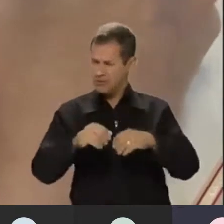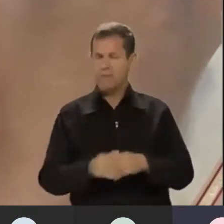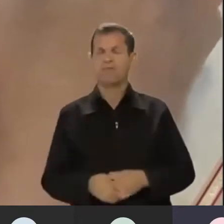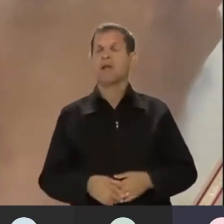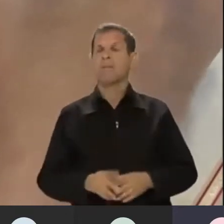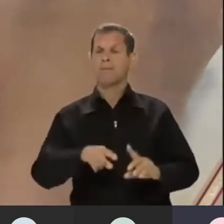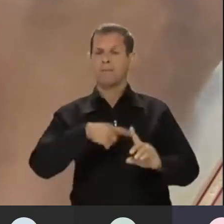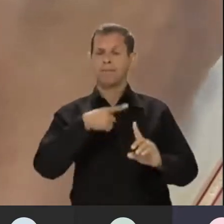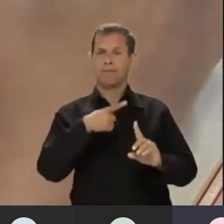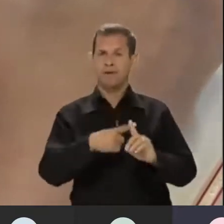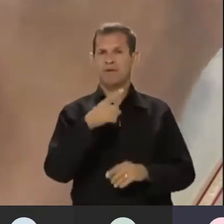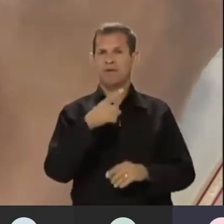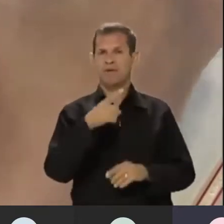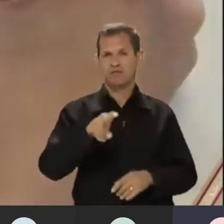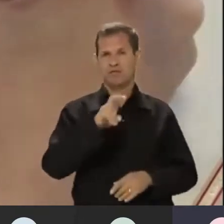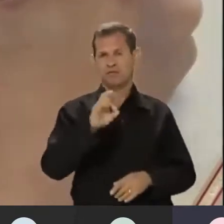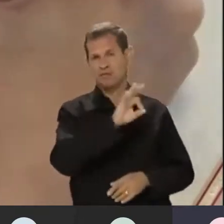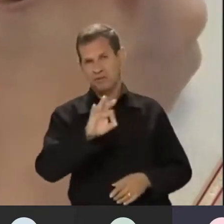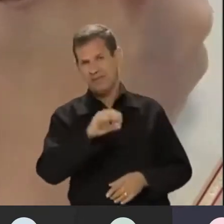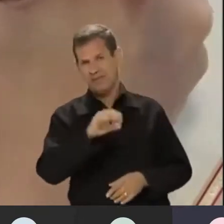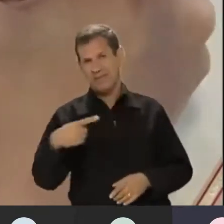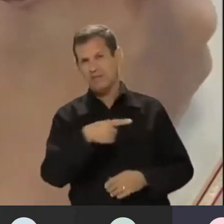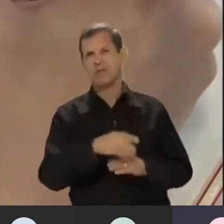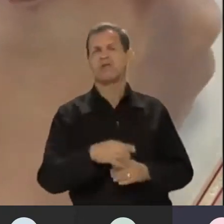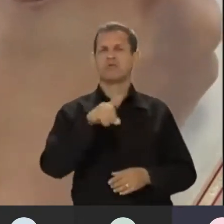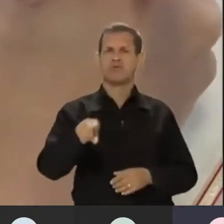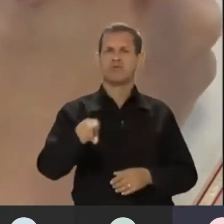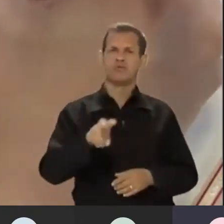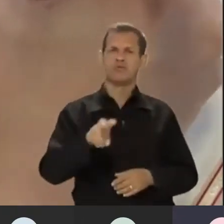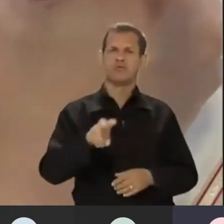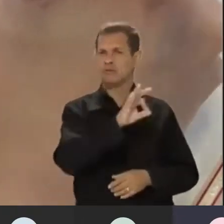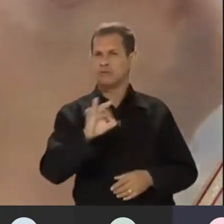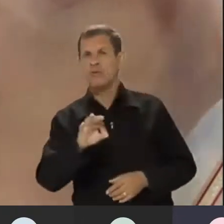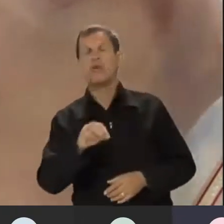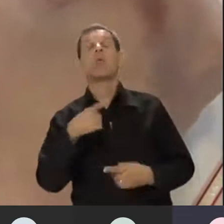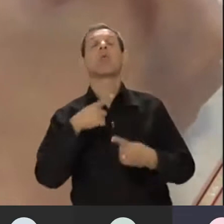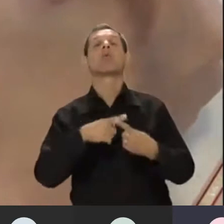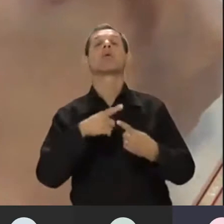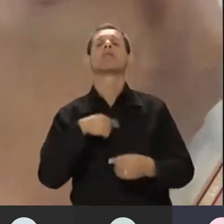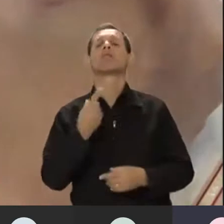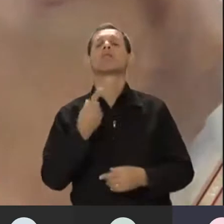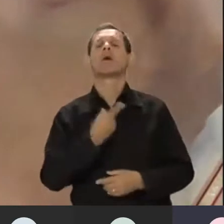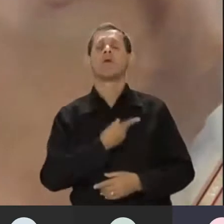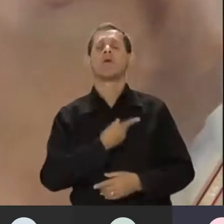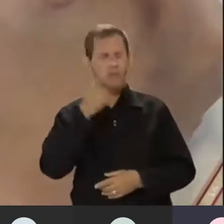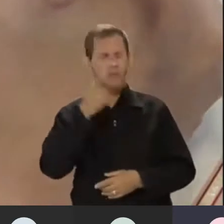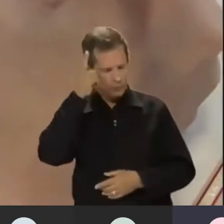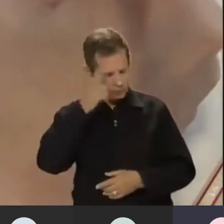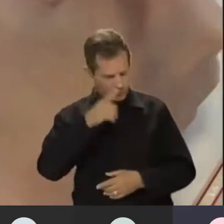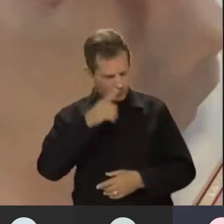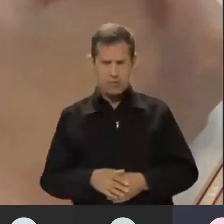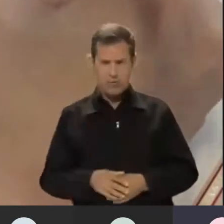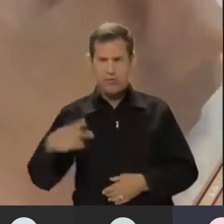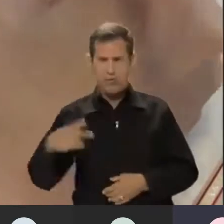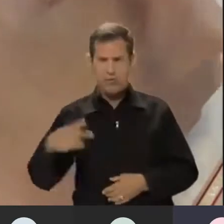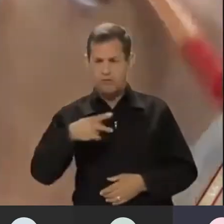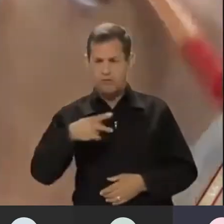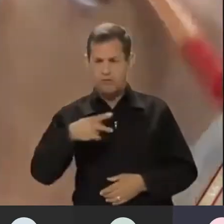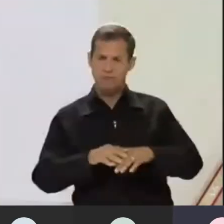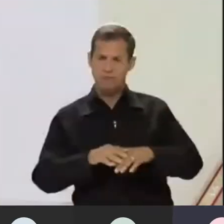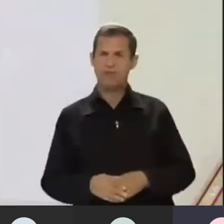para cima 1,5% e para baixo 1,5%. Para que isso? Para a gente conseguir uma